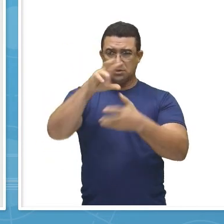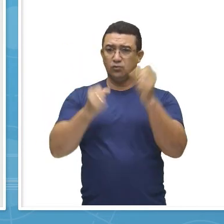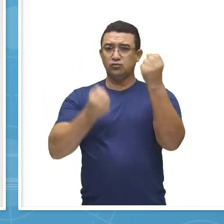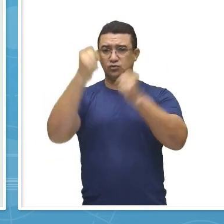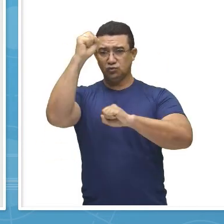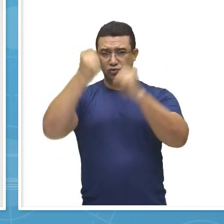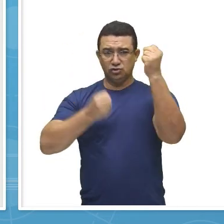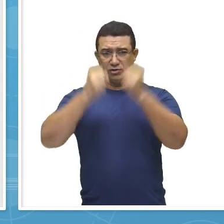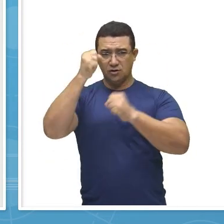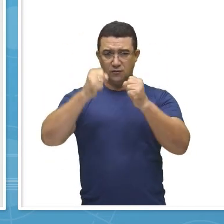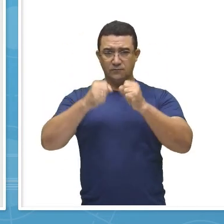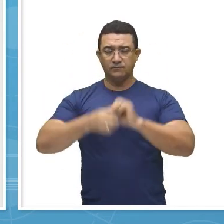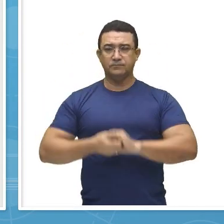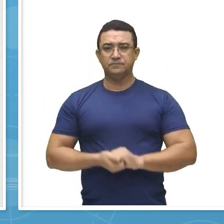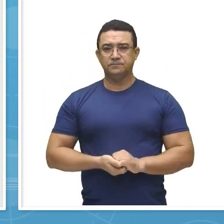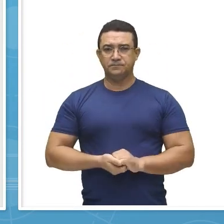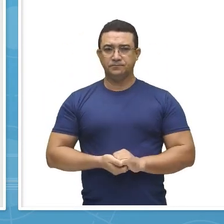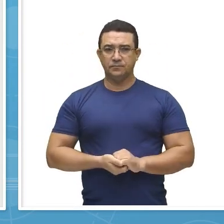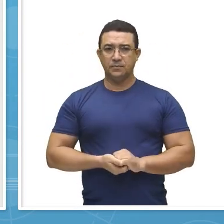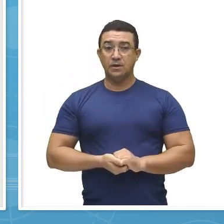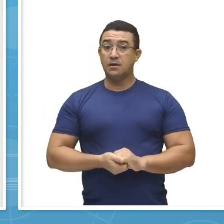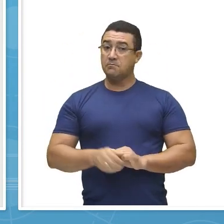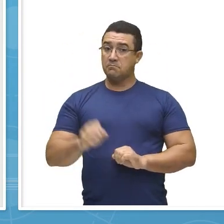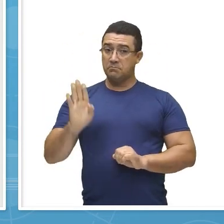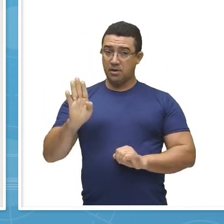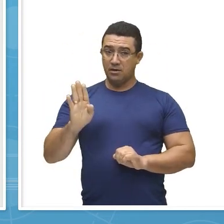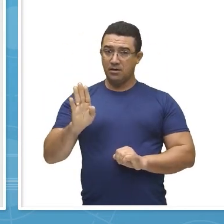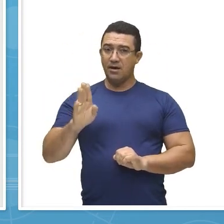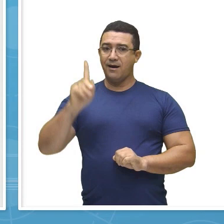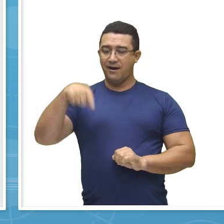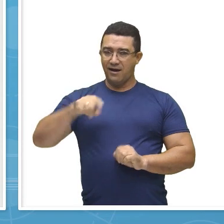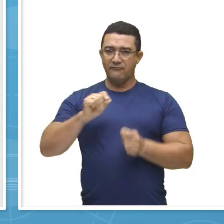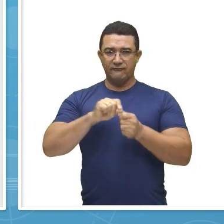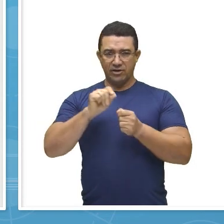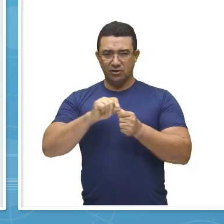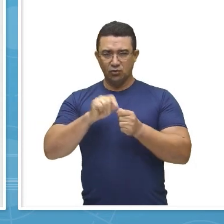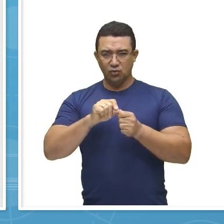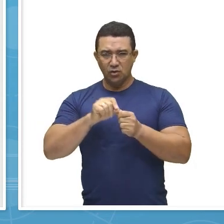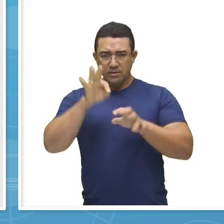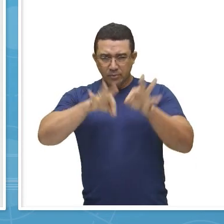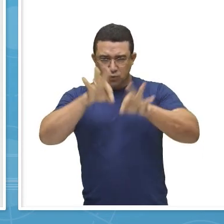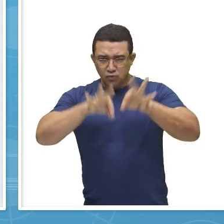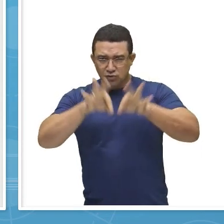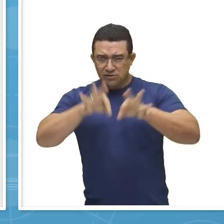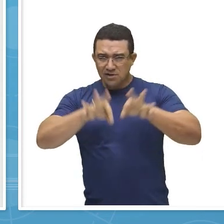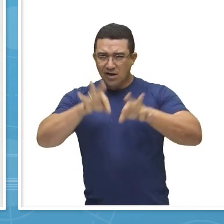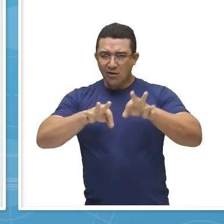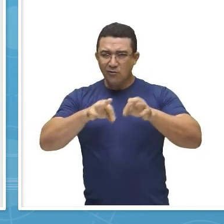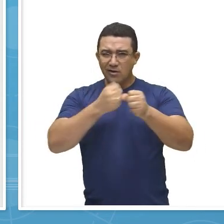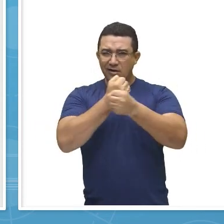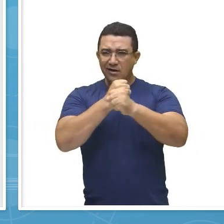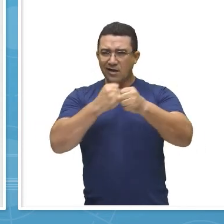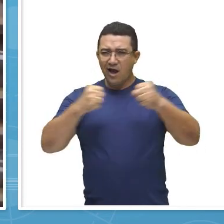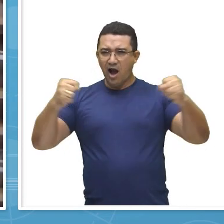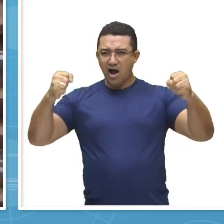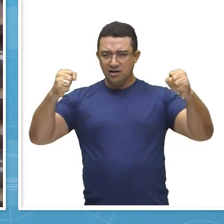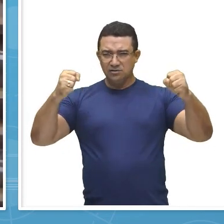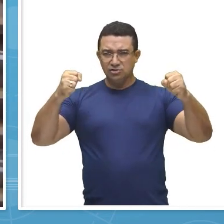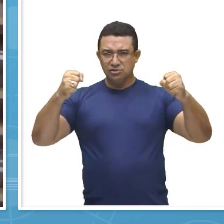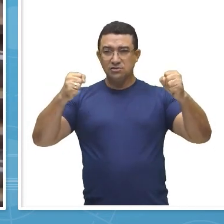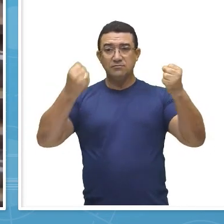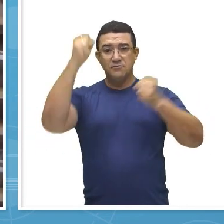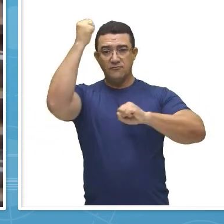só, alternativa B, realização da produção em grandes